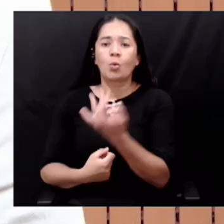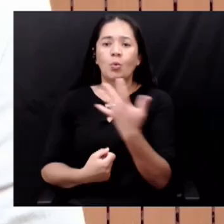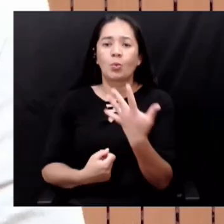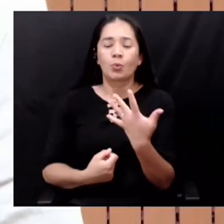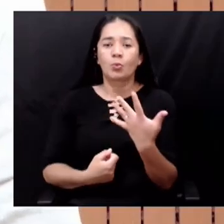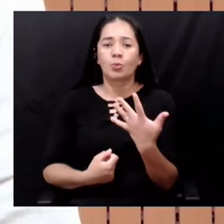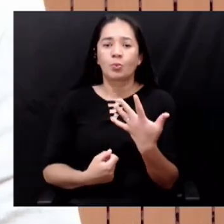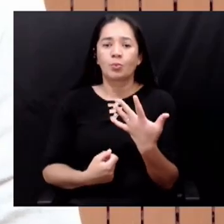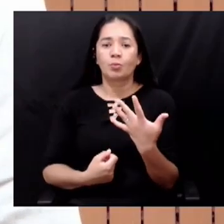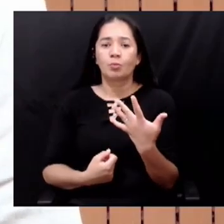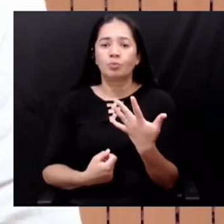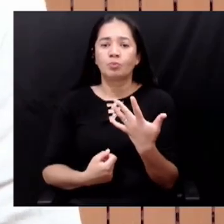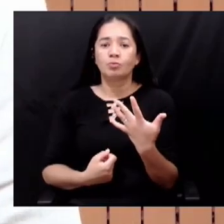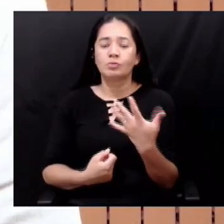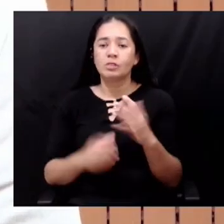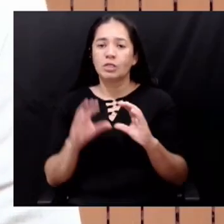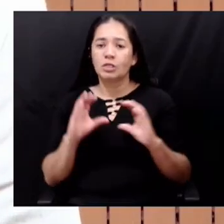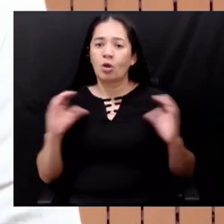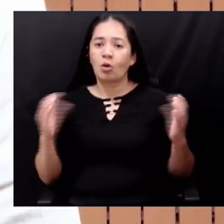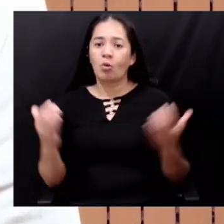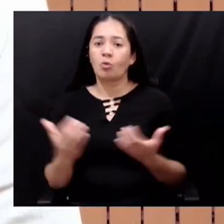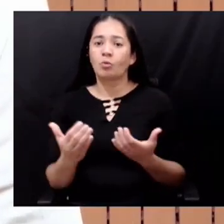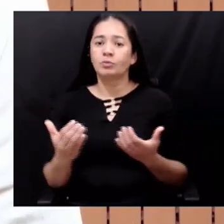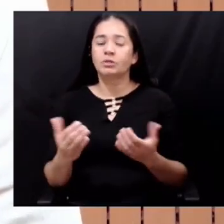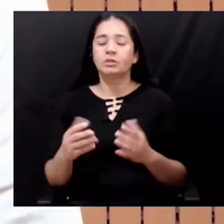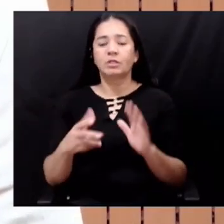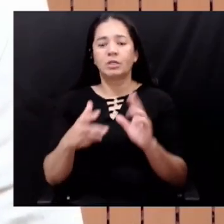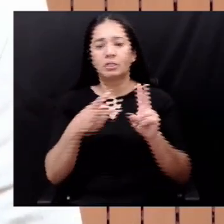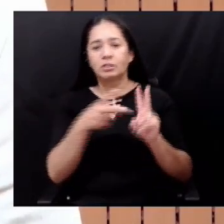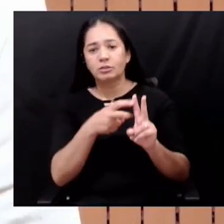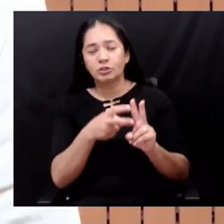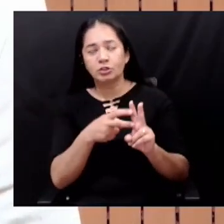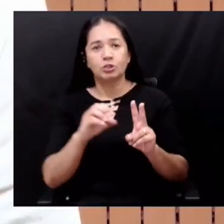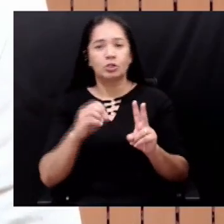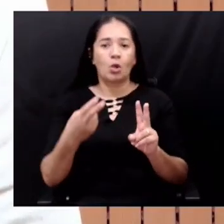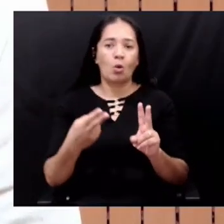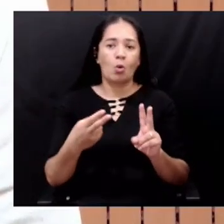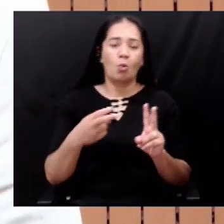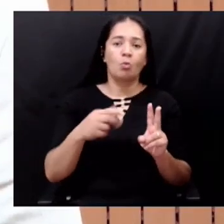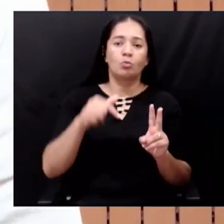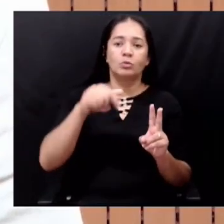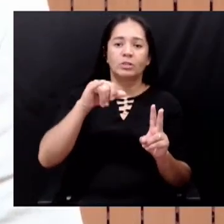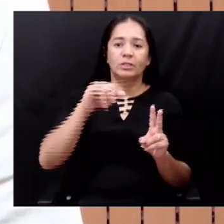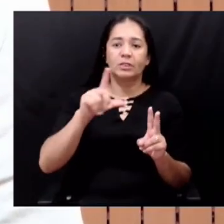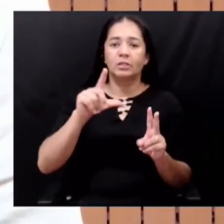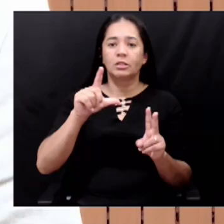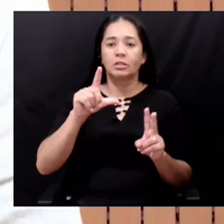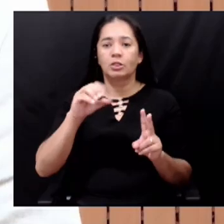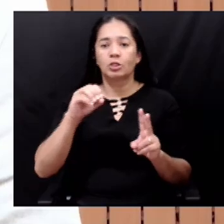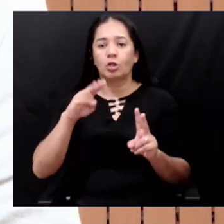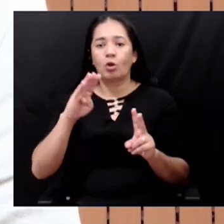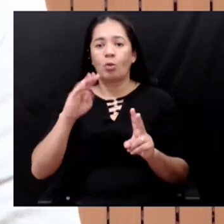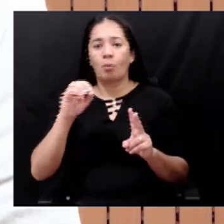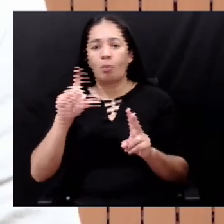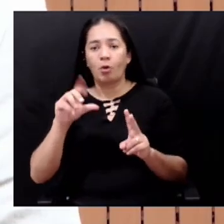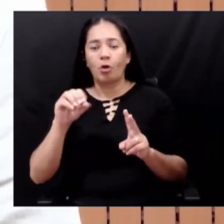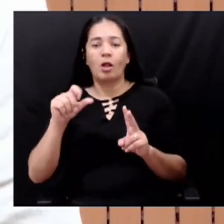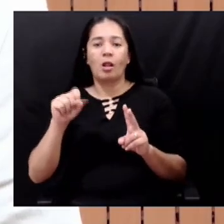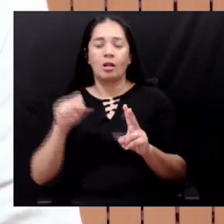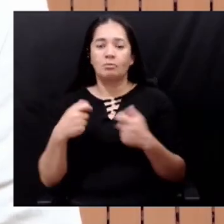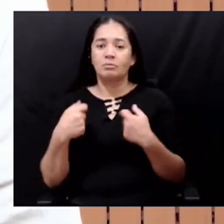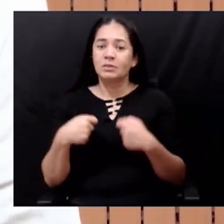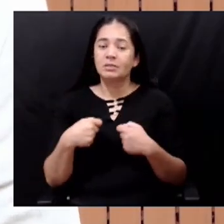quantas comunidades indígenas ou quilombolas têm essa necessidade. Podemos